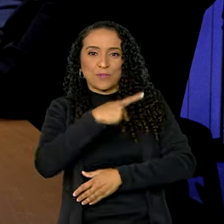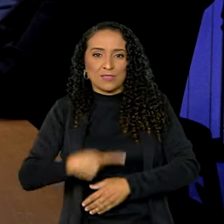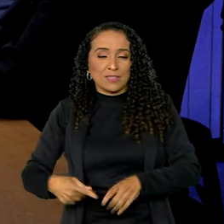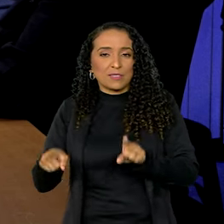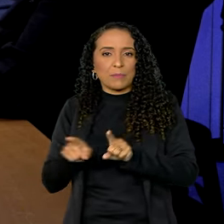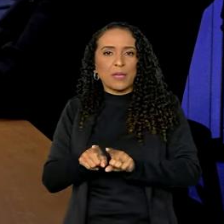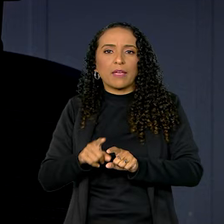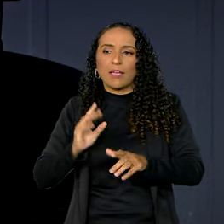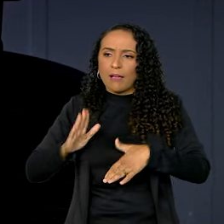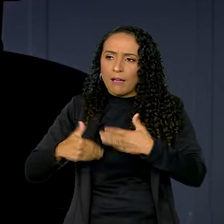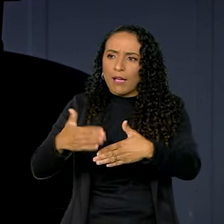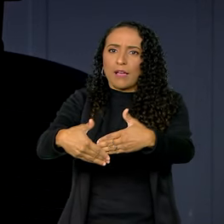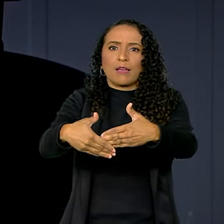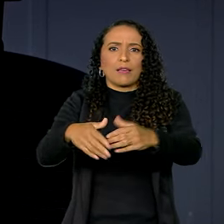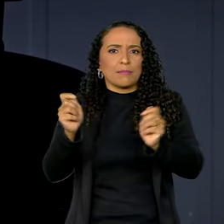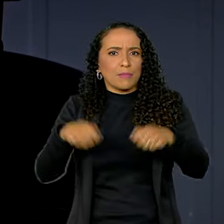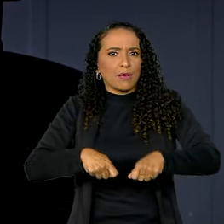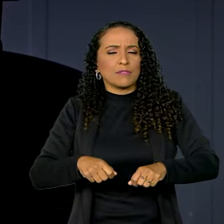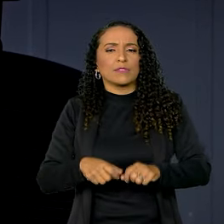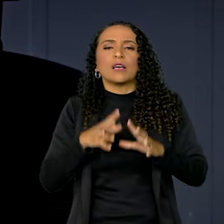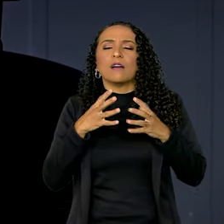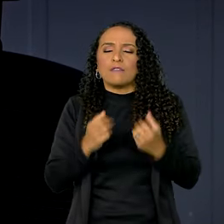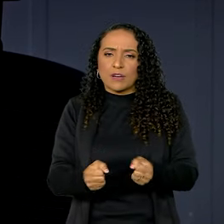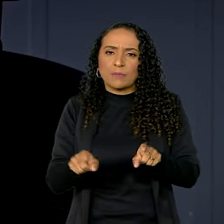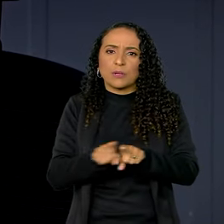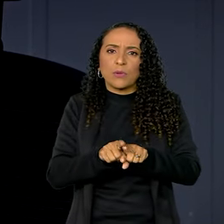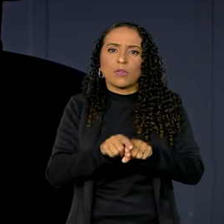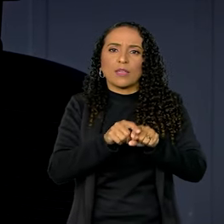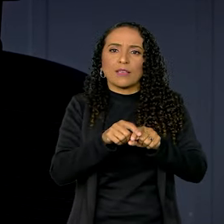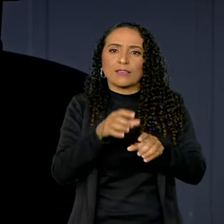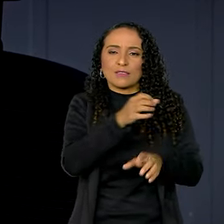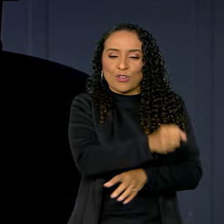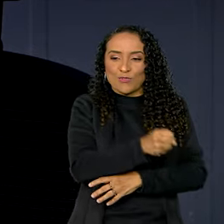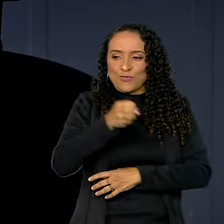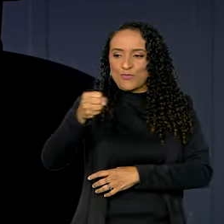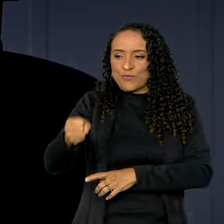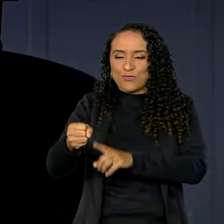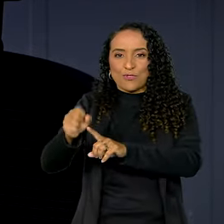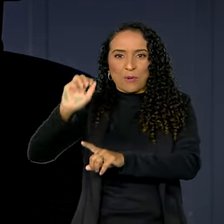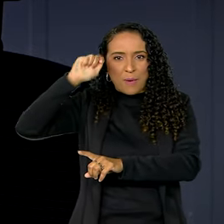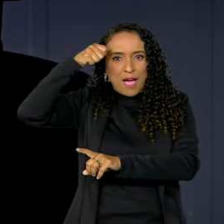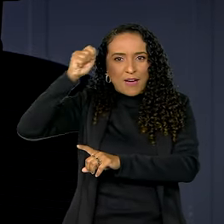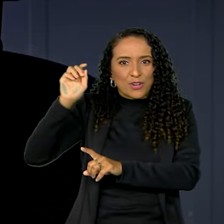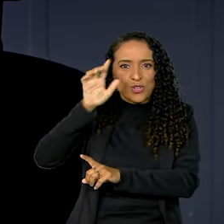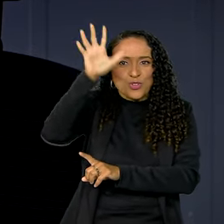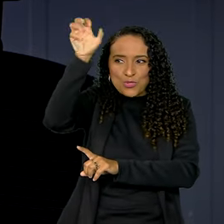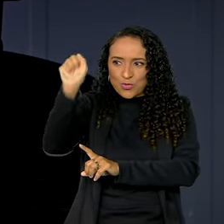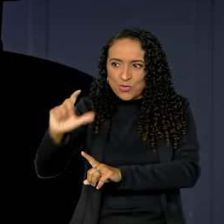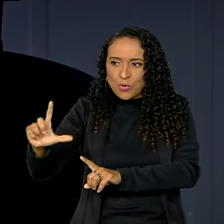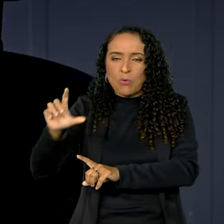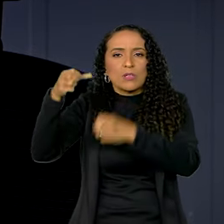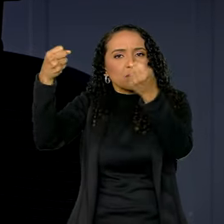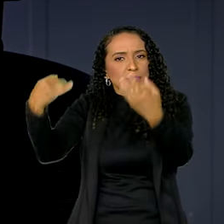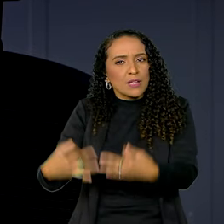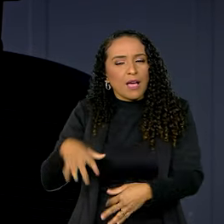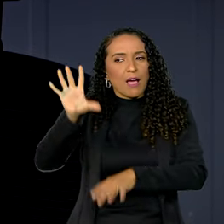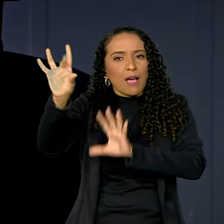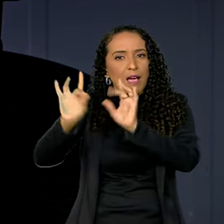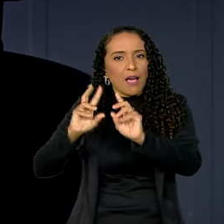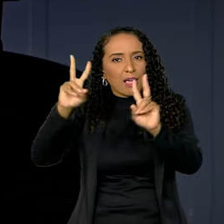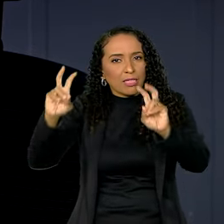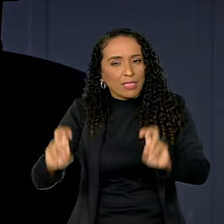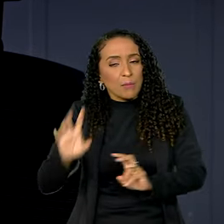que ele se perpetue Então nós vamos também digamos o bastão paraa África do Sul explicar a escolha dos temas os